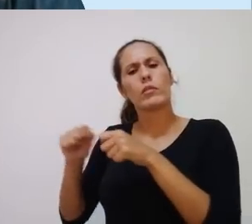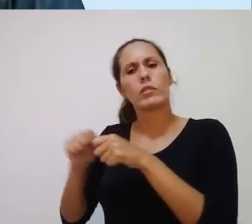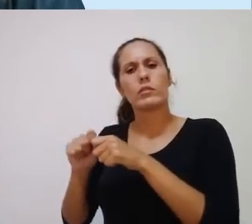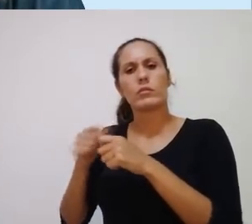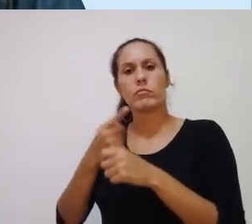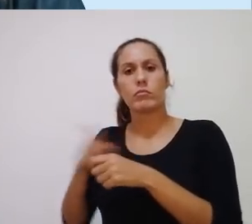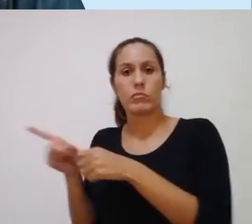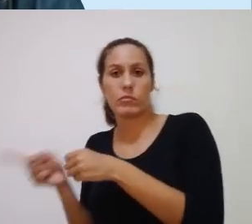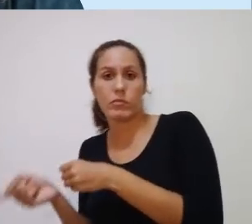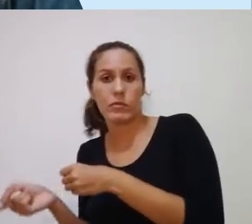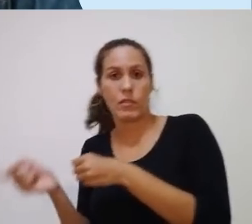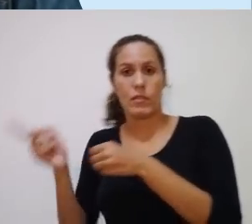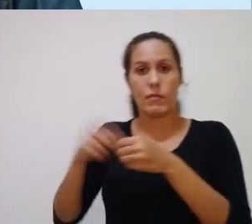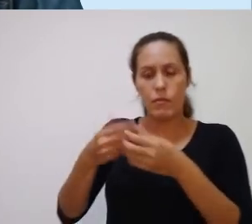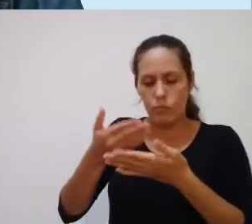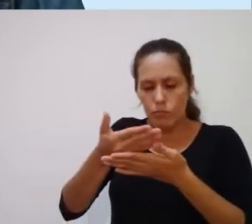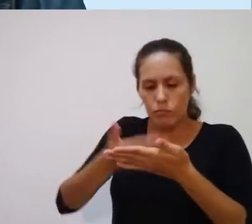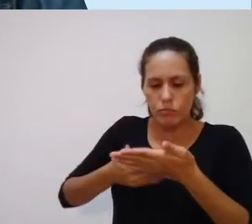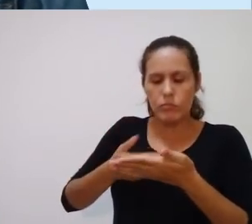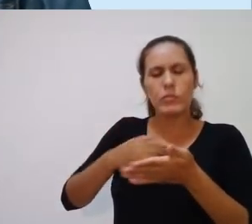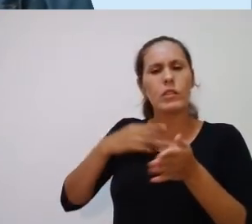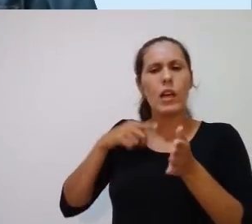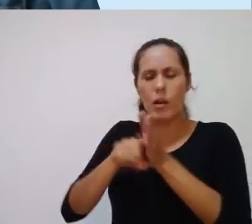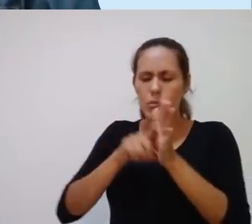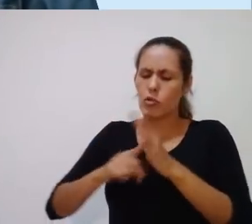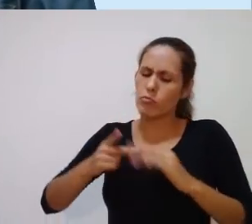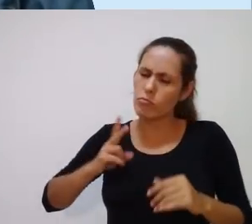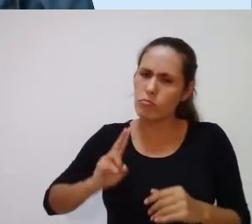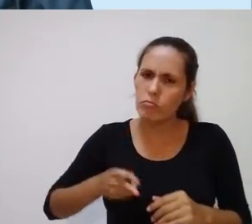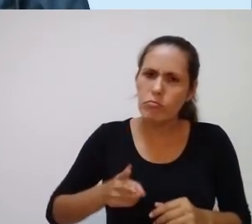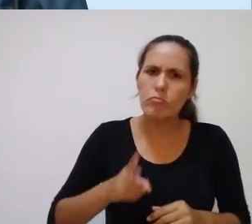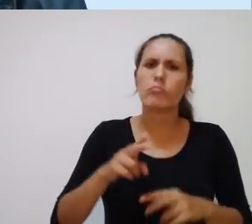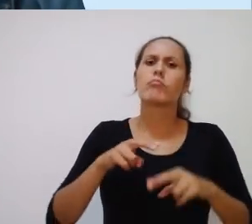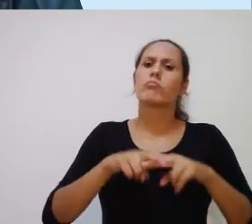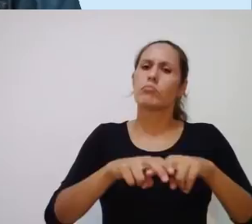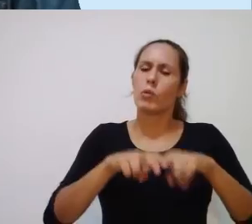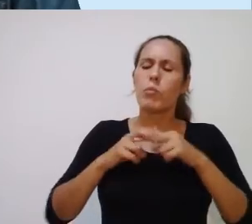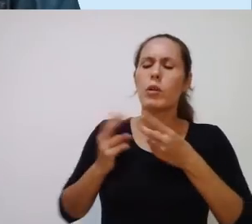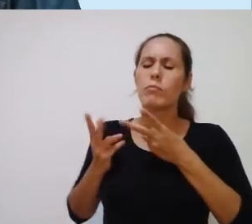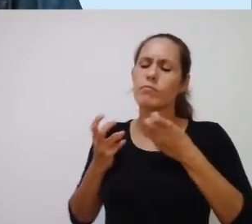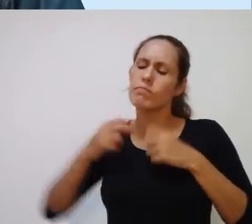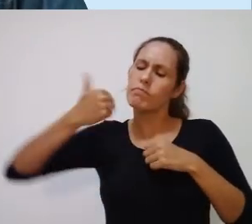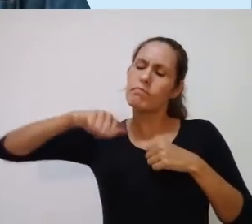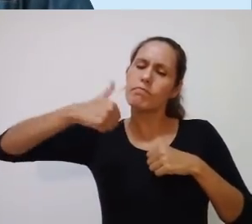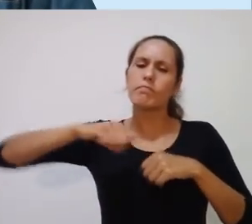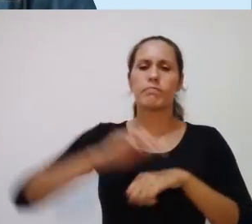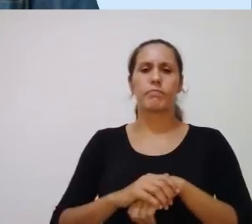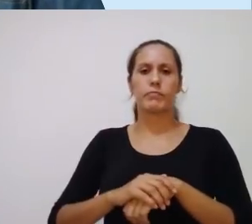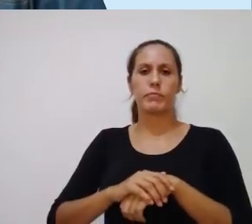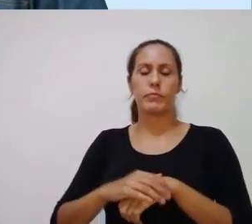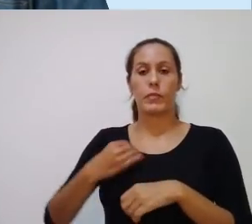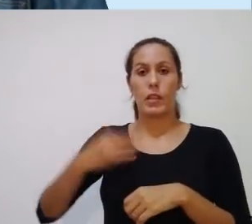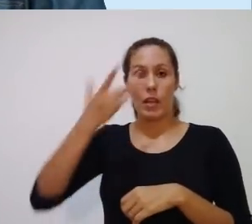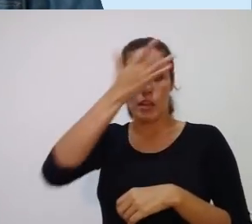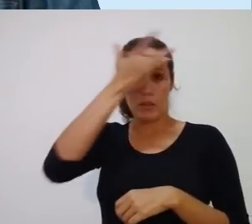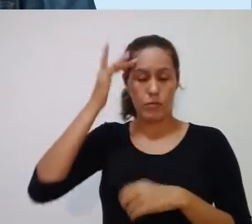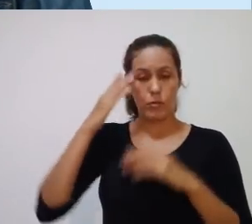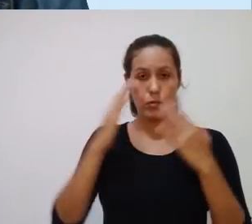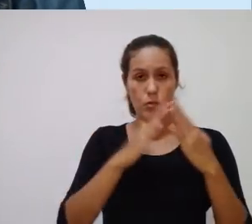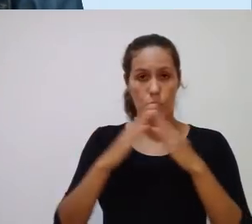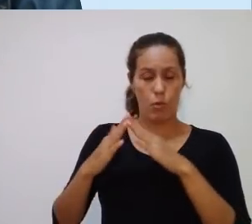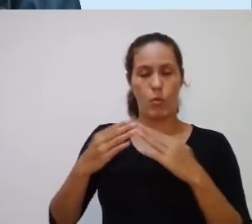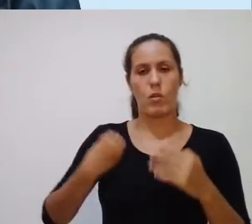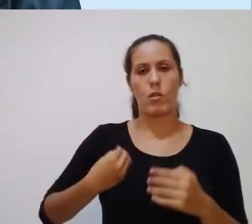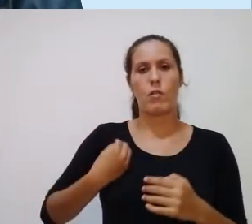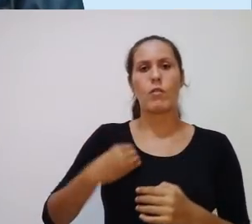vai continuar a sua pesquisa a partir da sua coleta de informação. As pessoas que moram na zona da mata aqui de Pernambuco têm rios,